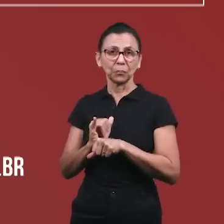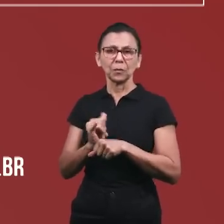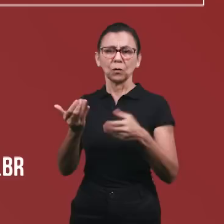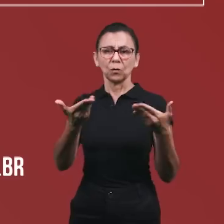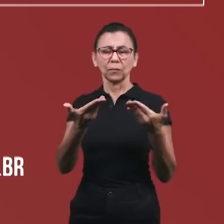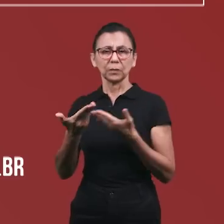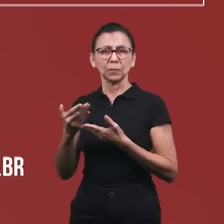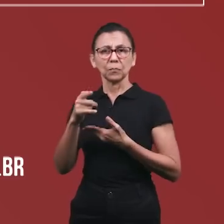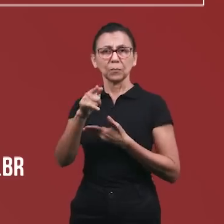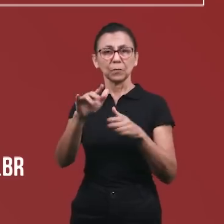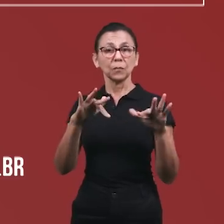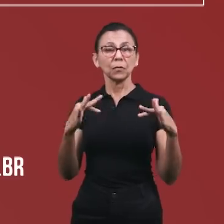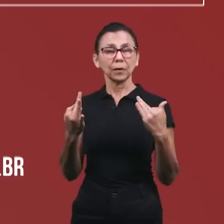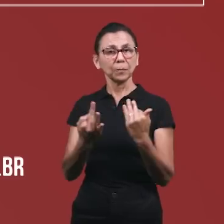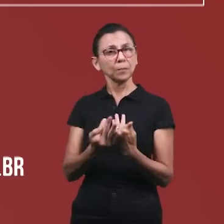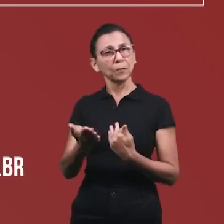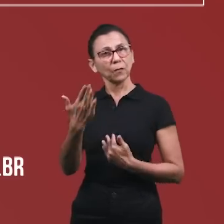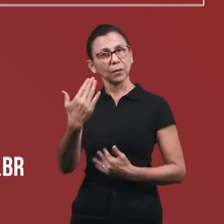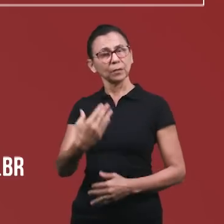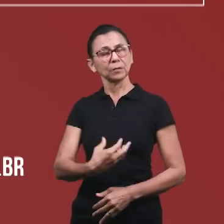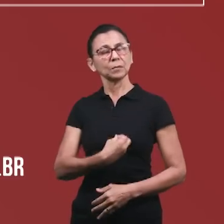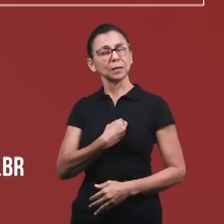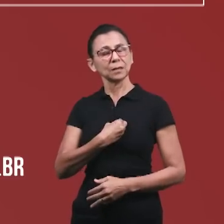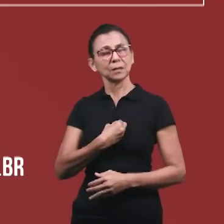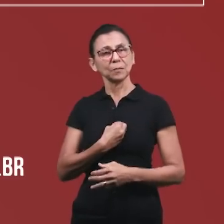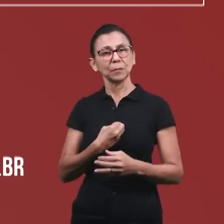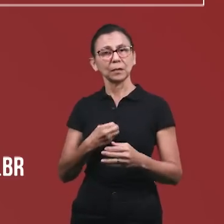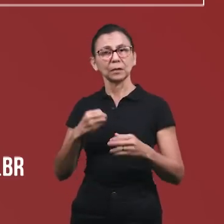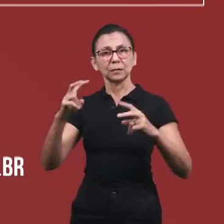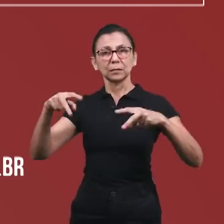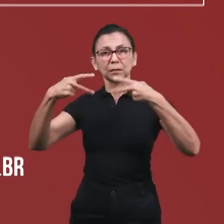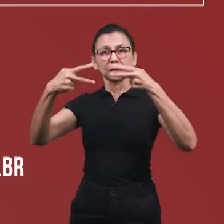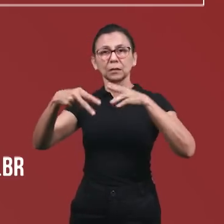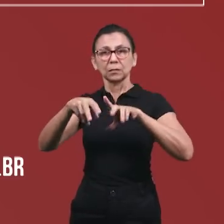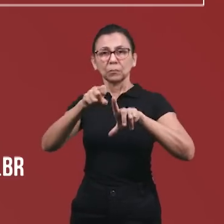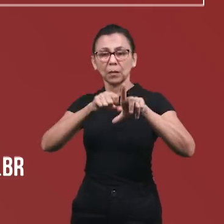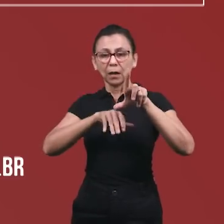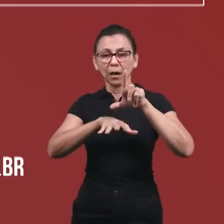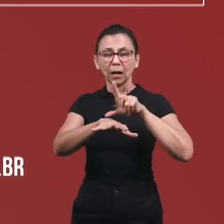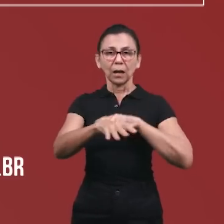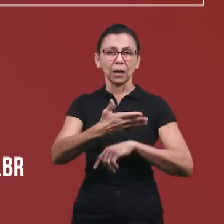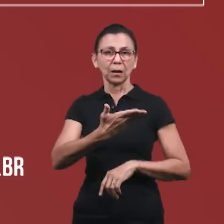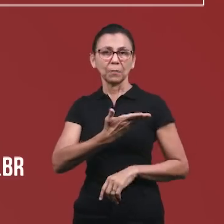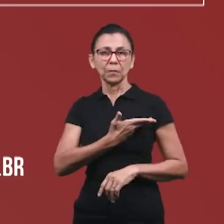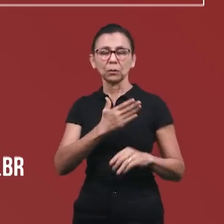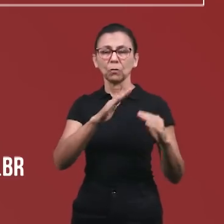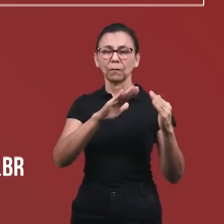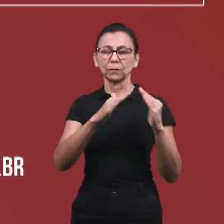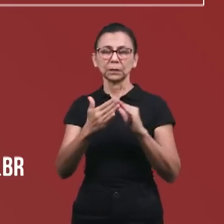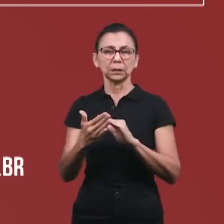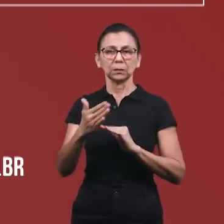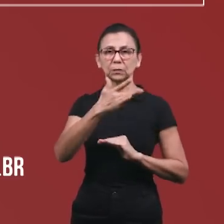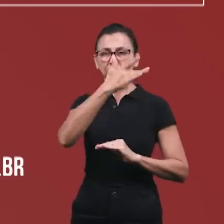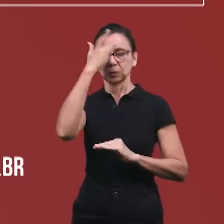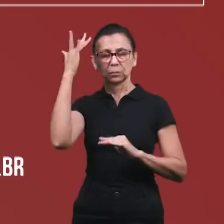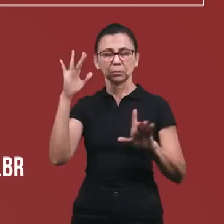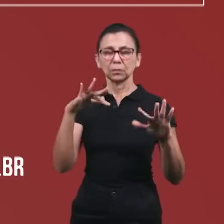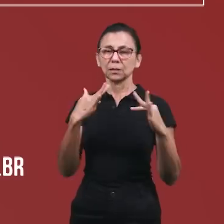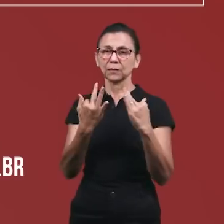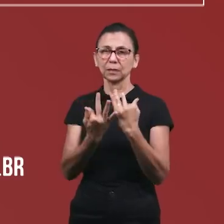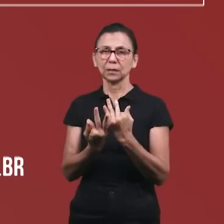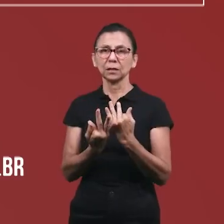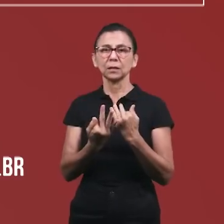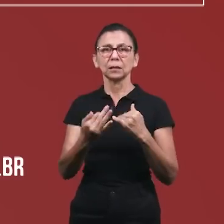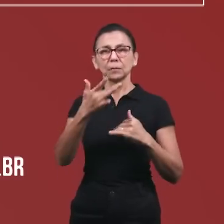por esse canal. Convidamos você e sua família para participarem. Compartilhe esse link, passe para amigos,